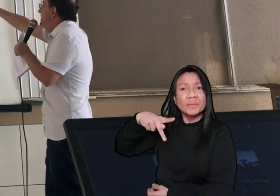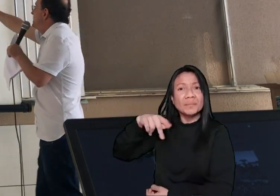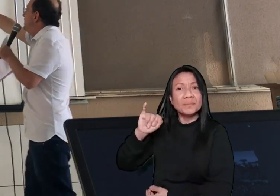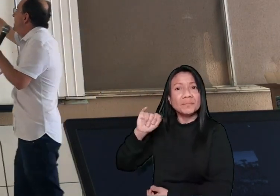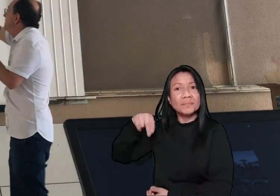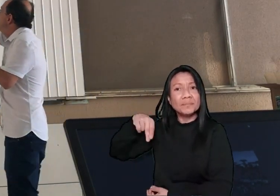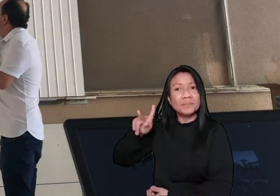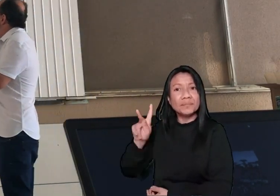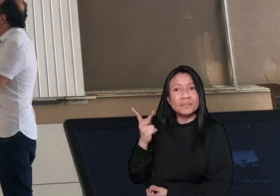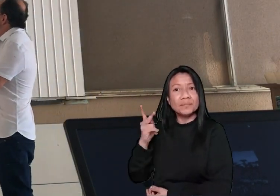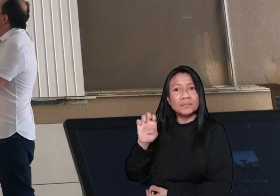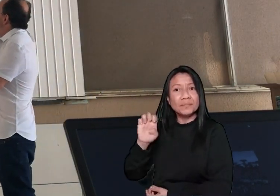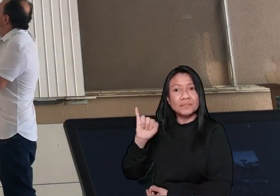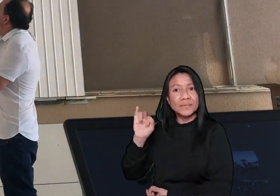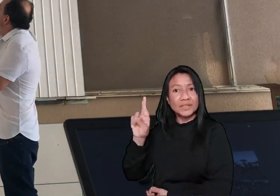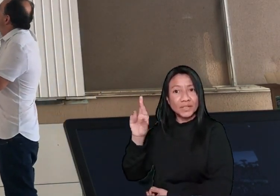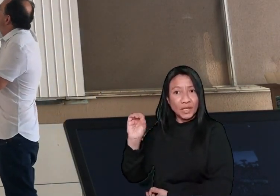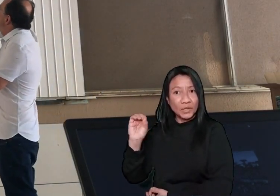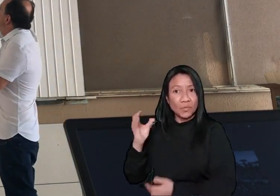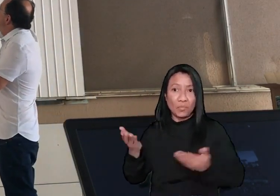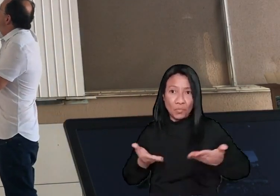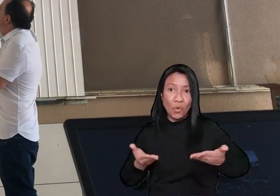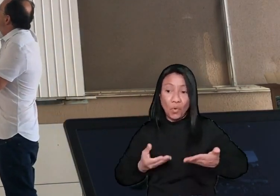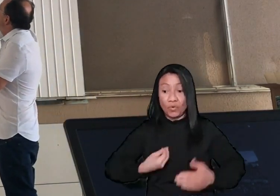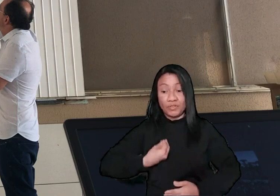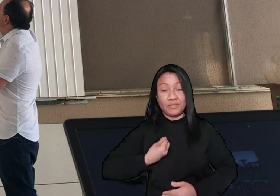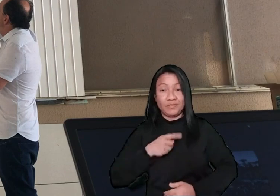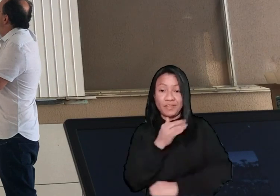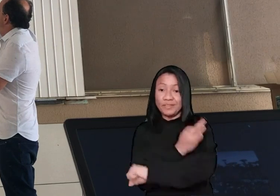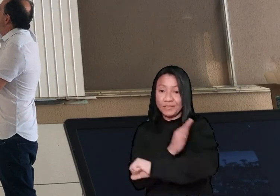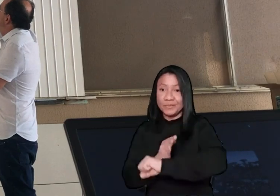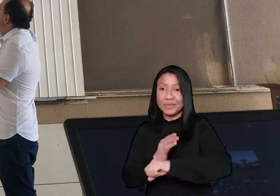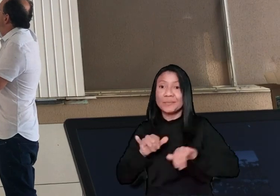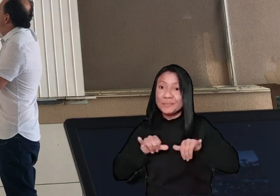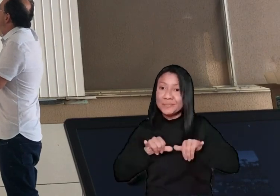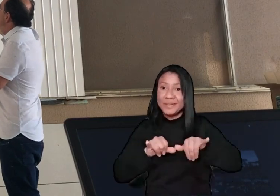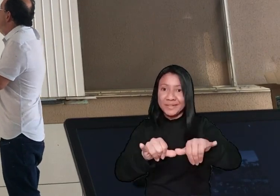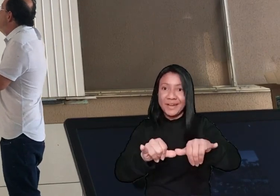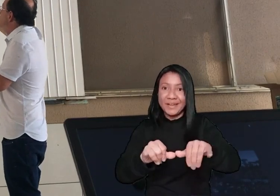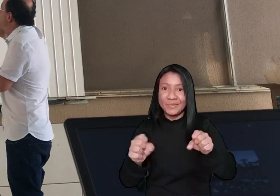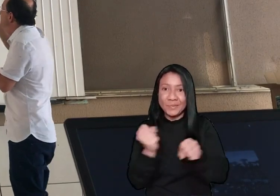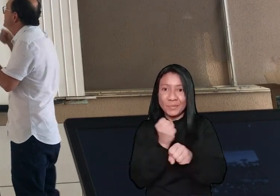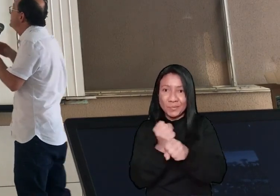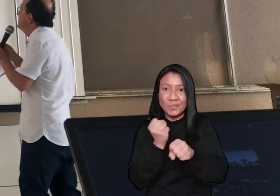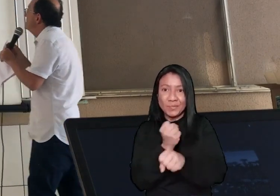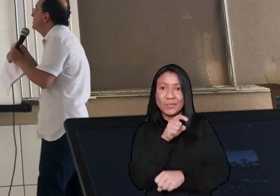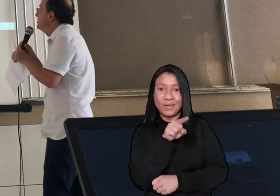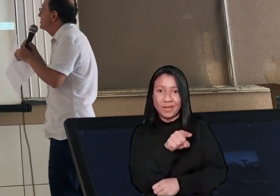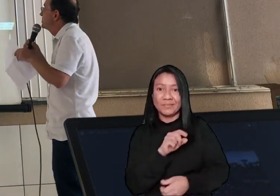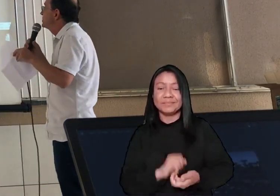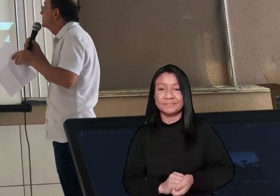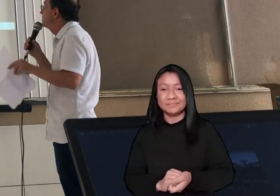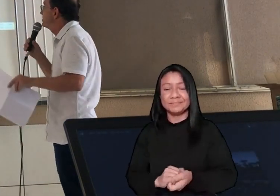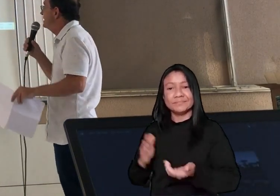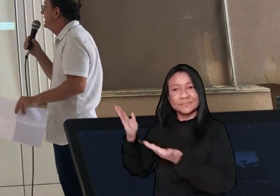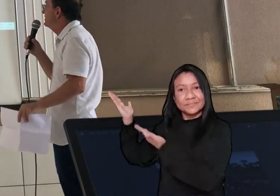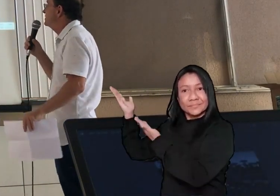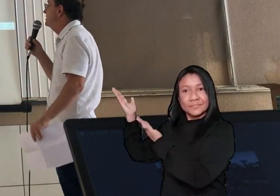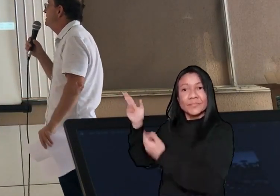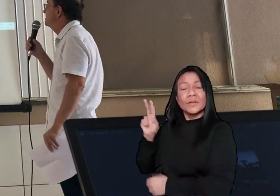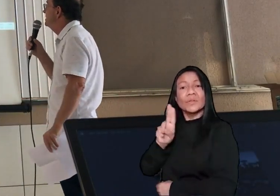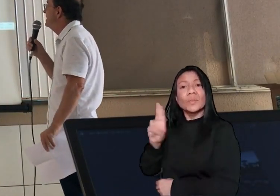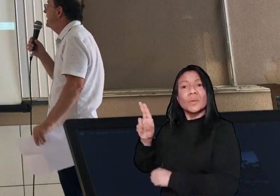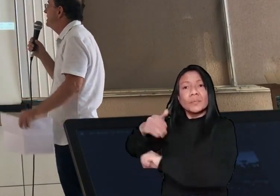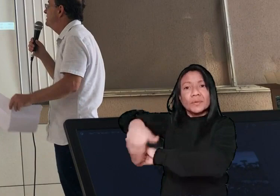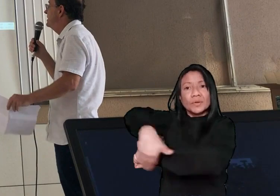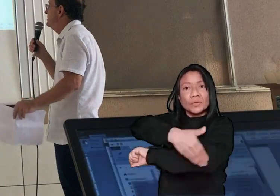aqui a Tenente Camargo, atrás lá, a rua Guaporé. Tá? E lá atrás, os pinheiros,